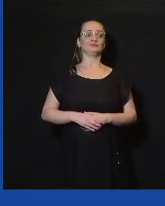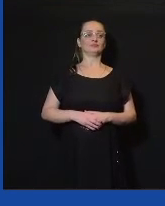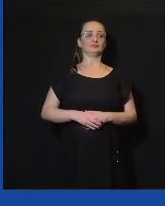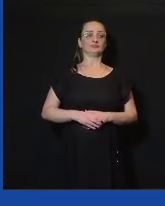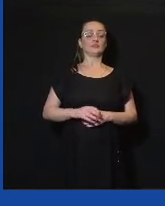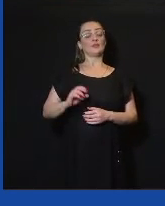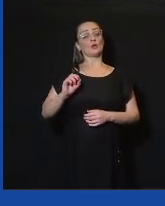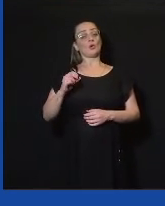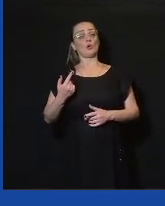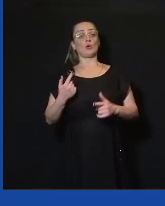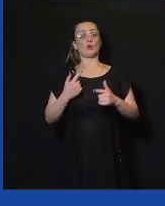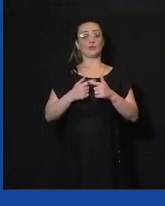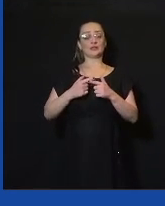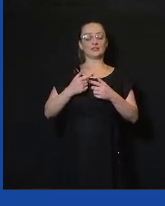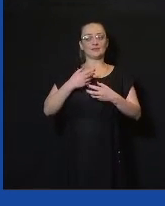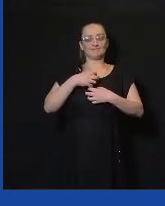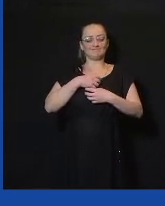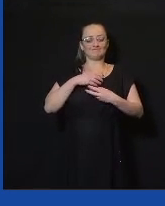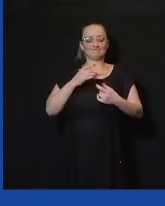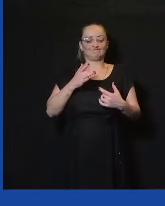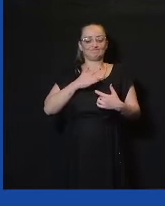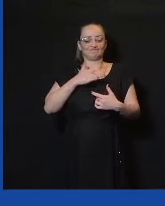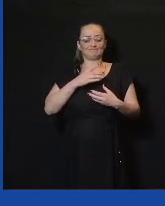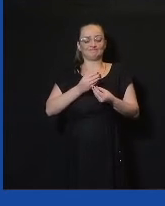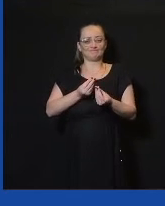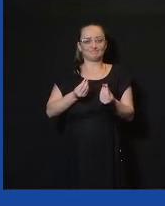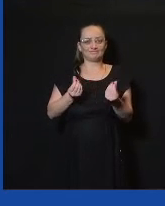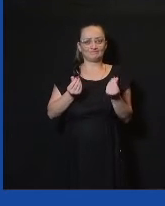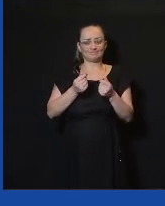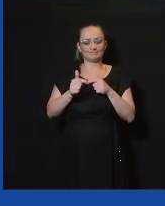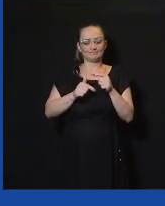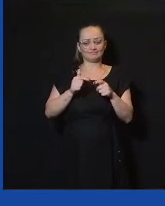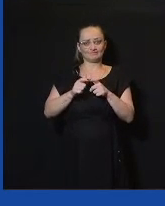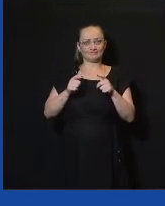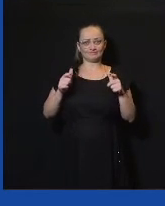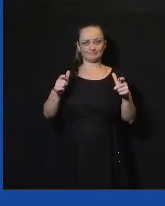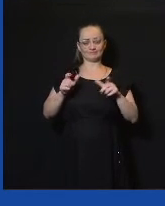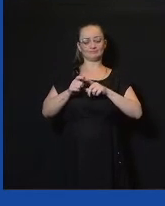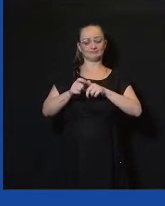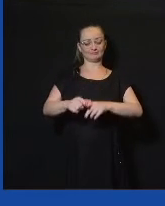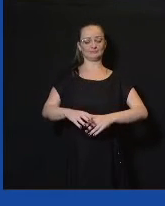Seja porque eles foram sensibilizados por todo esse trabalho e pela competência da periferia.